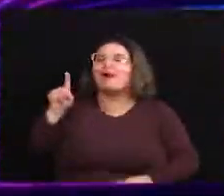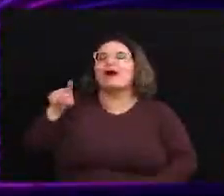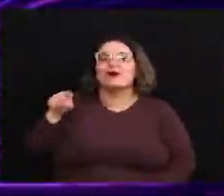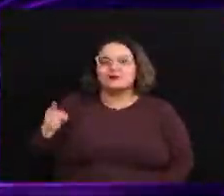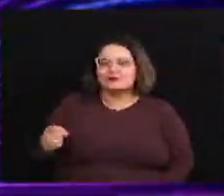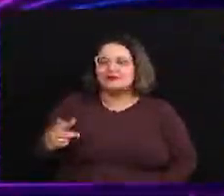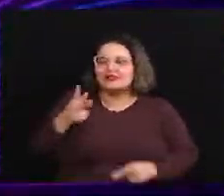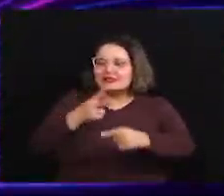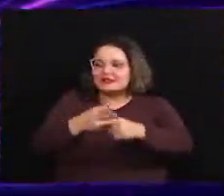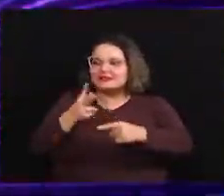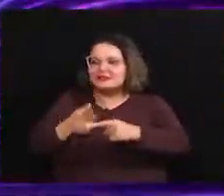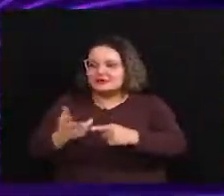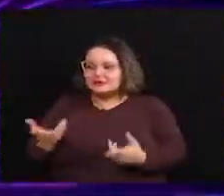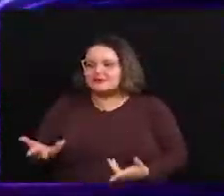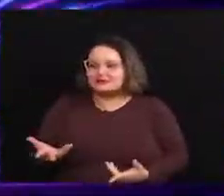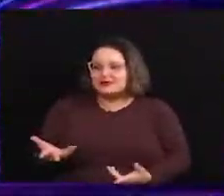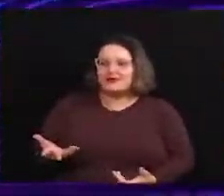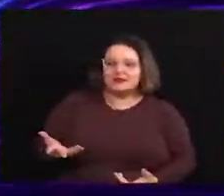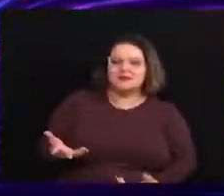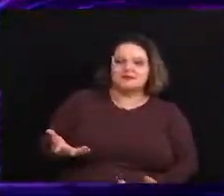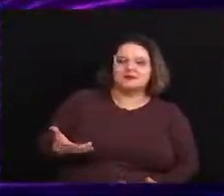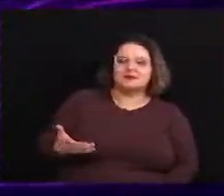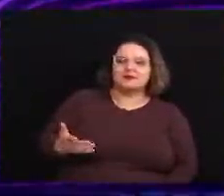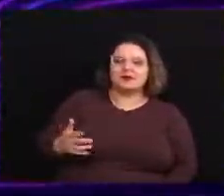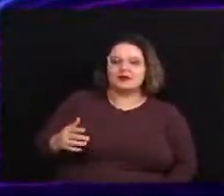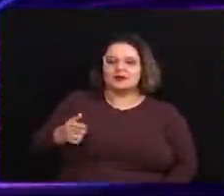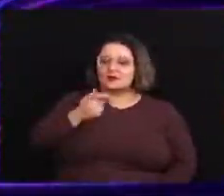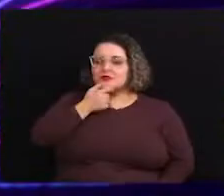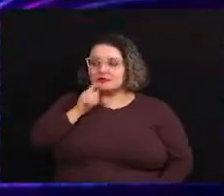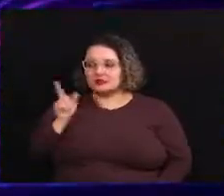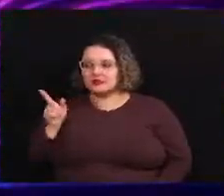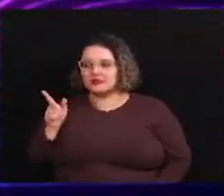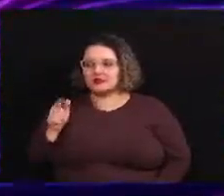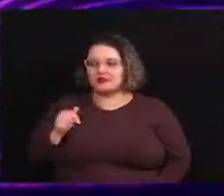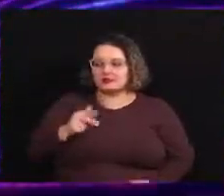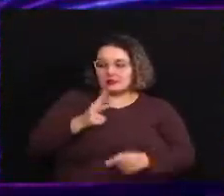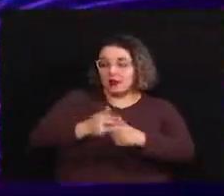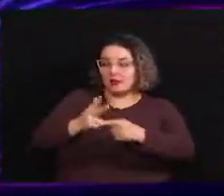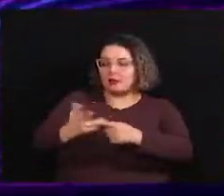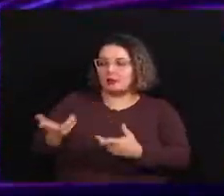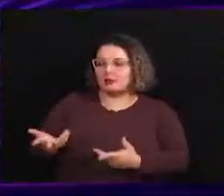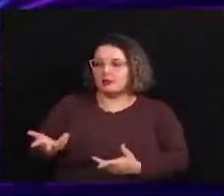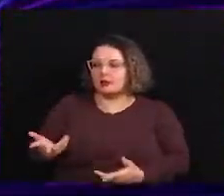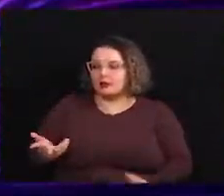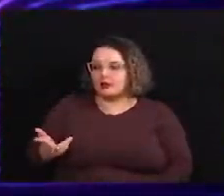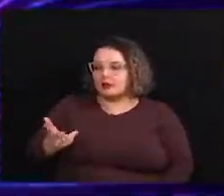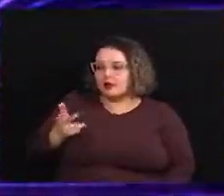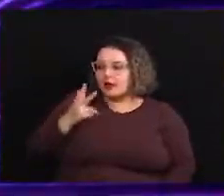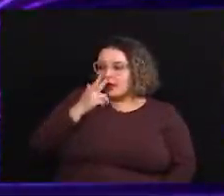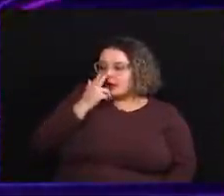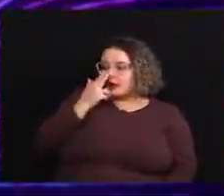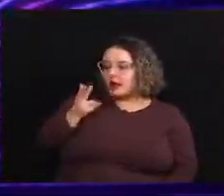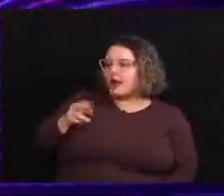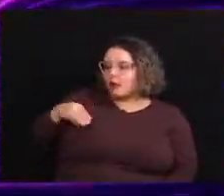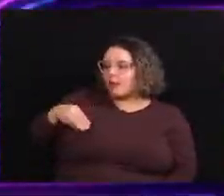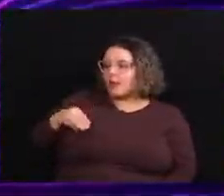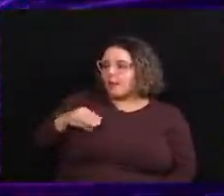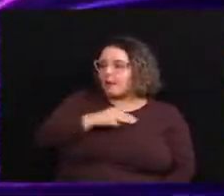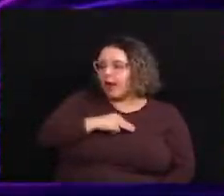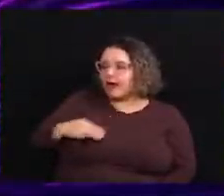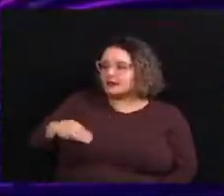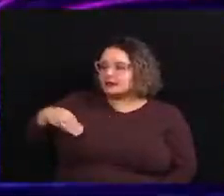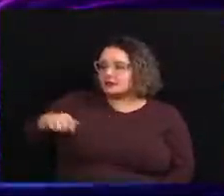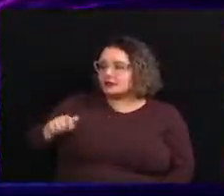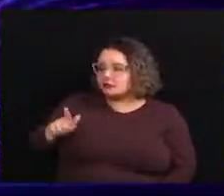assim. Naquela série Once Upon a Time, né? Aquela série sobre conto de fada, ele seria como Rumpelstiltskin ali,